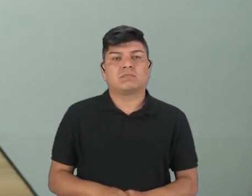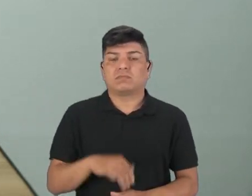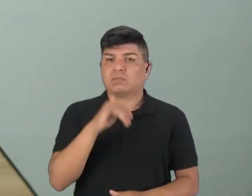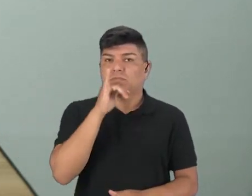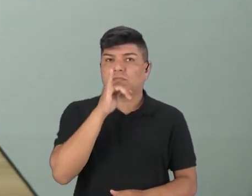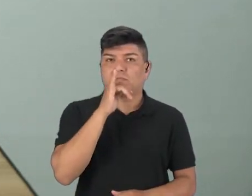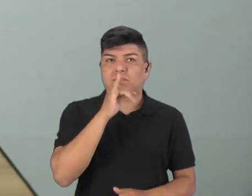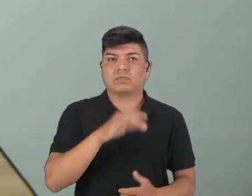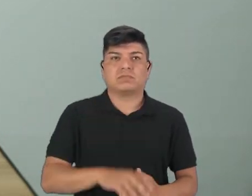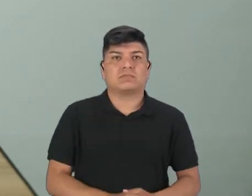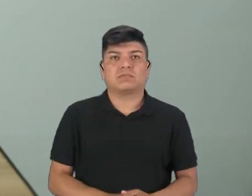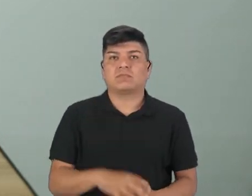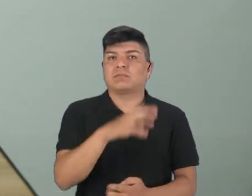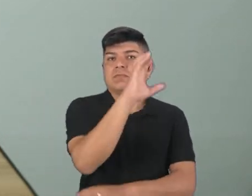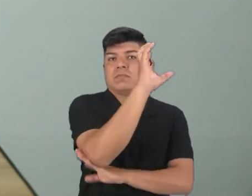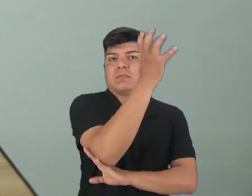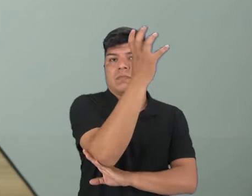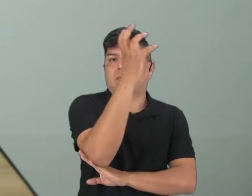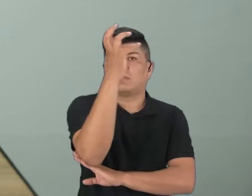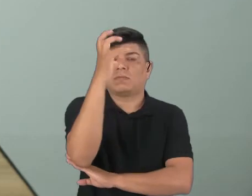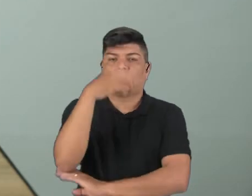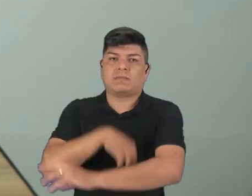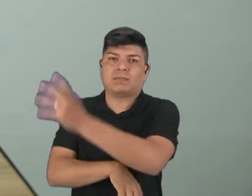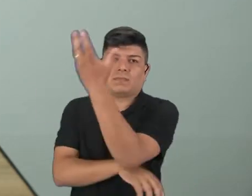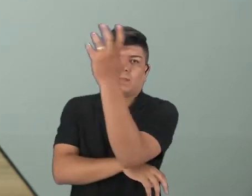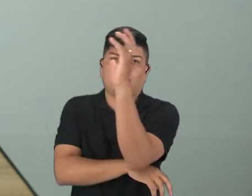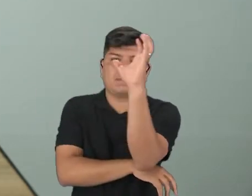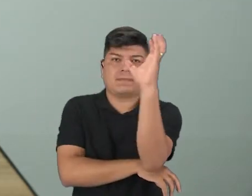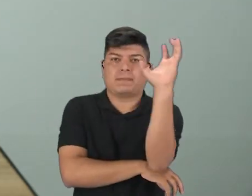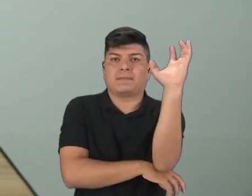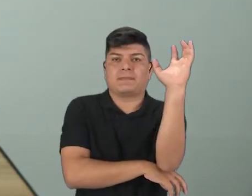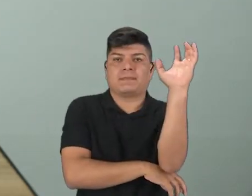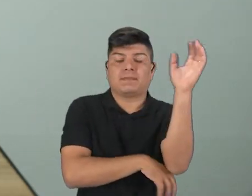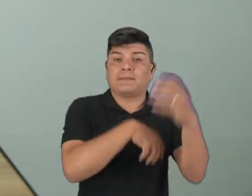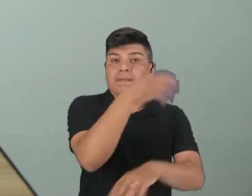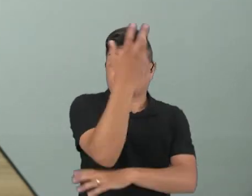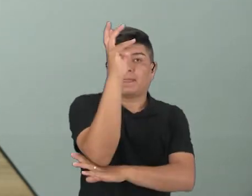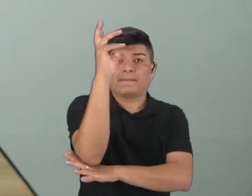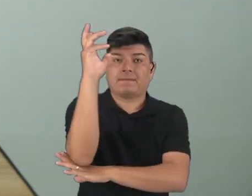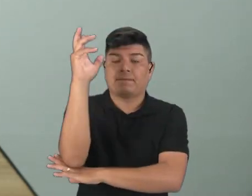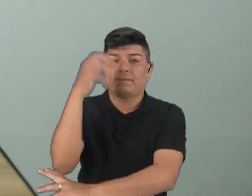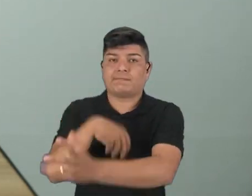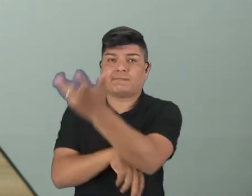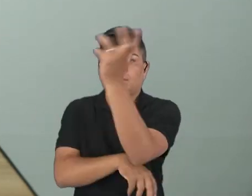por exemplo, da natureza. Então, na natureza,